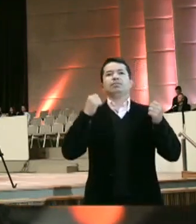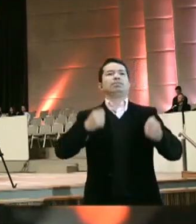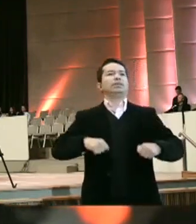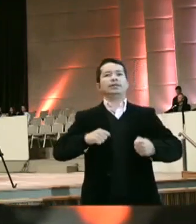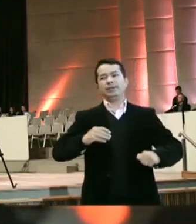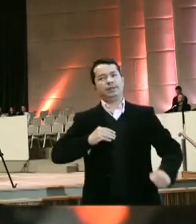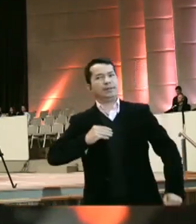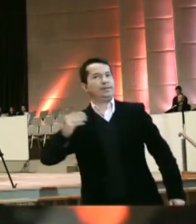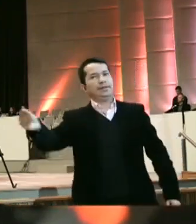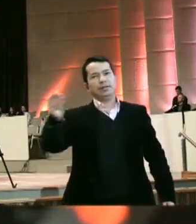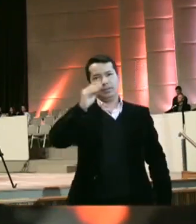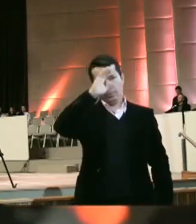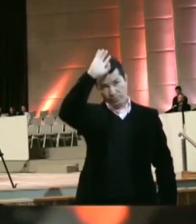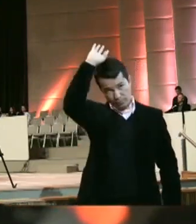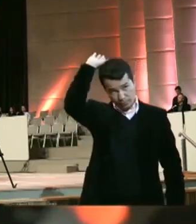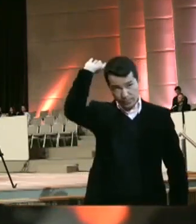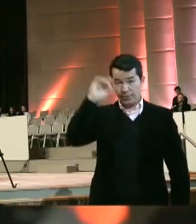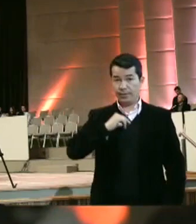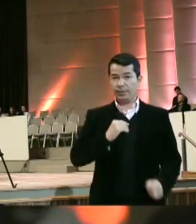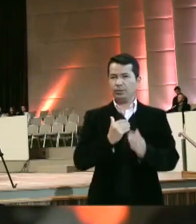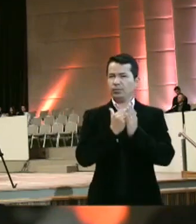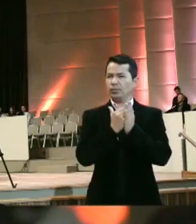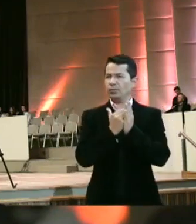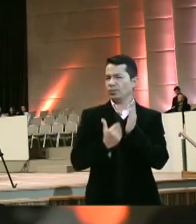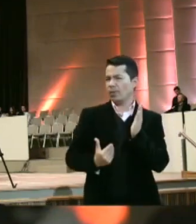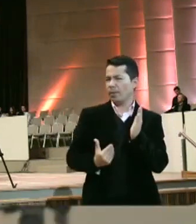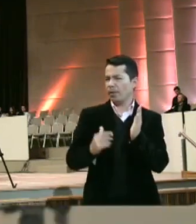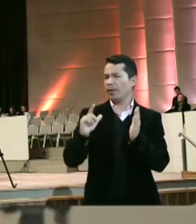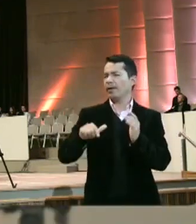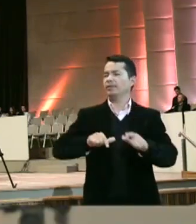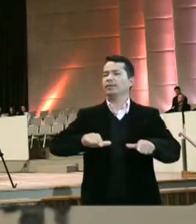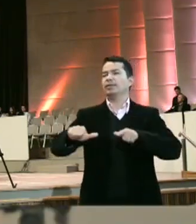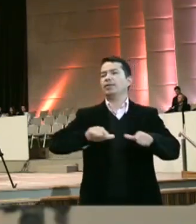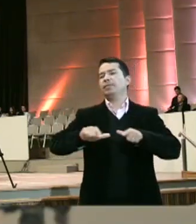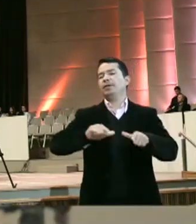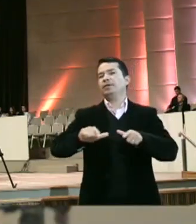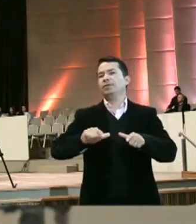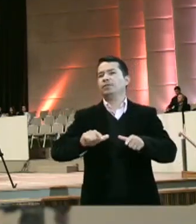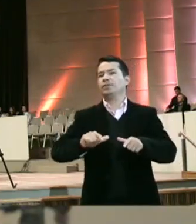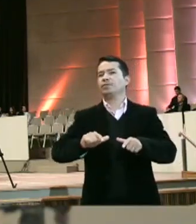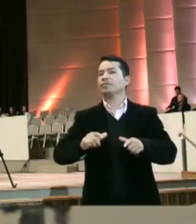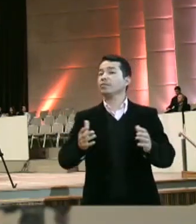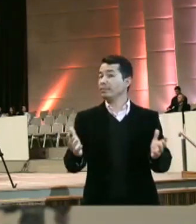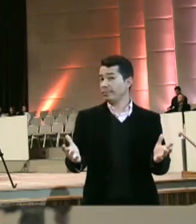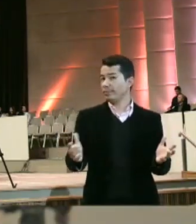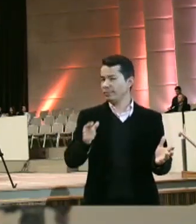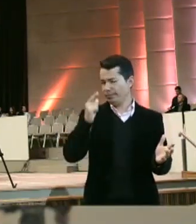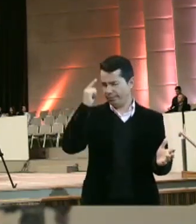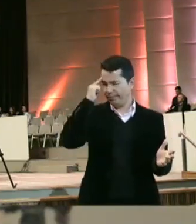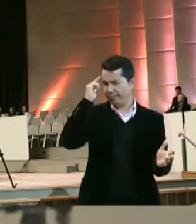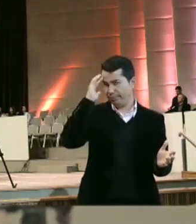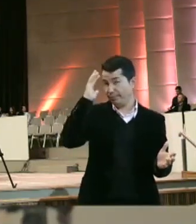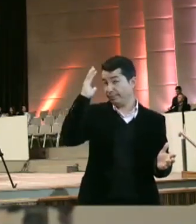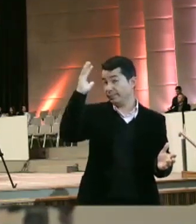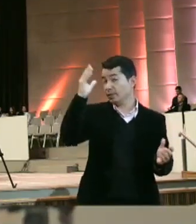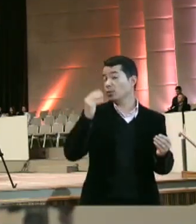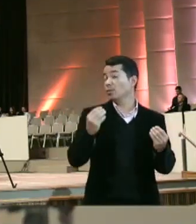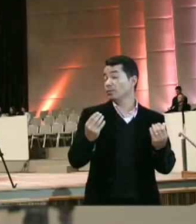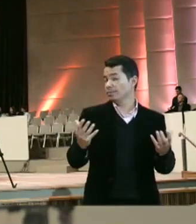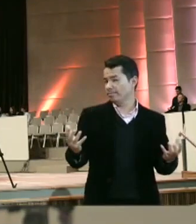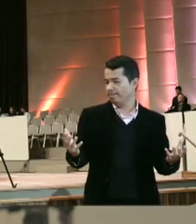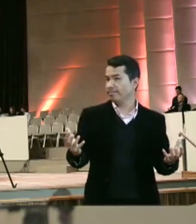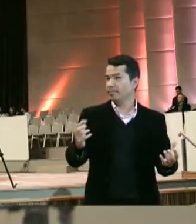Roma, e a diferença era o lucro dele que pagava o seu trabalho. Era assim que funcionava. Então você pode imaginar